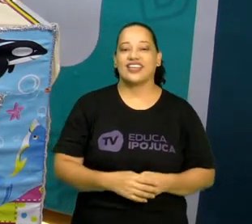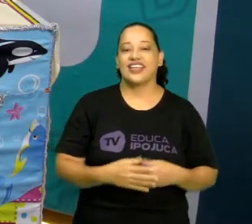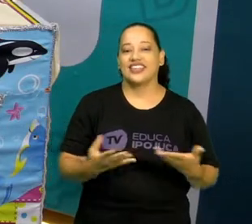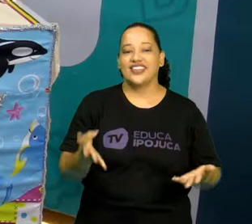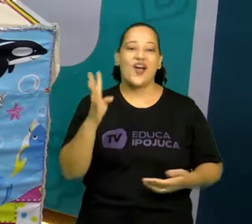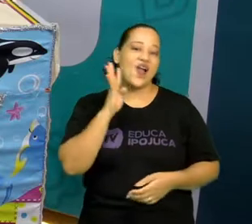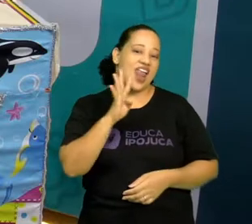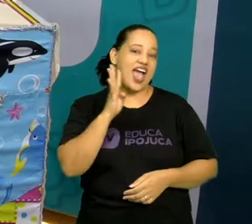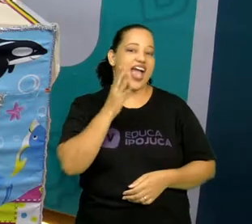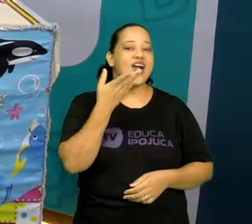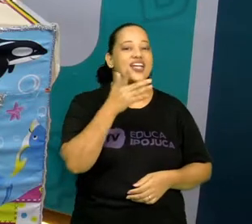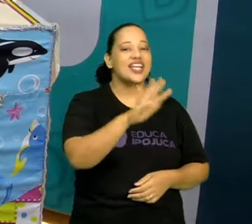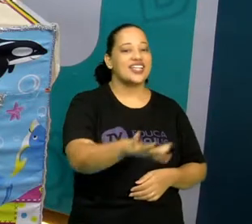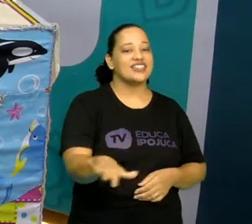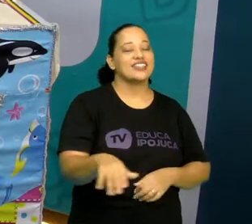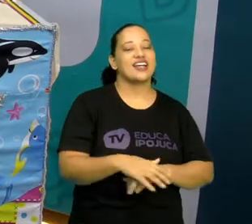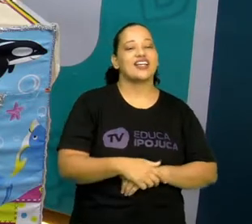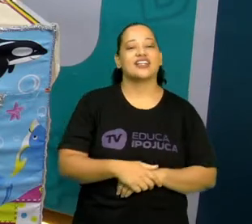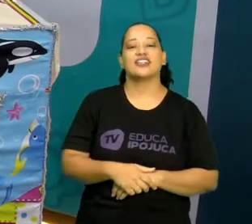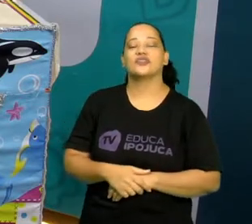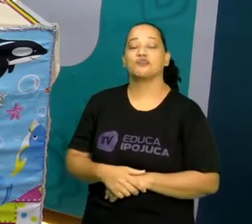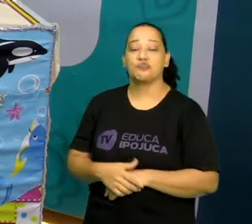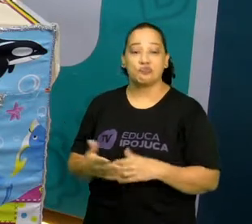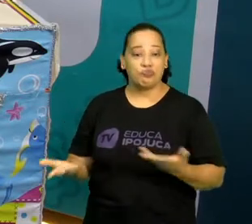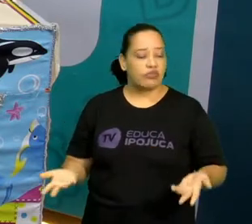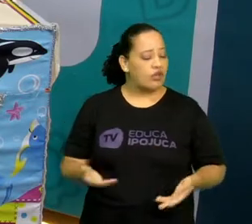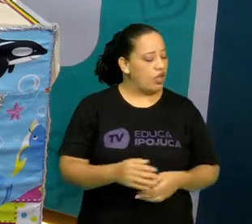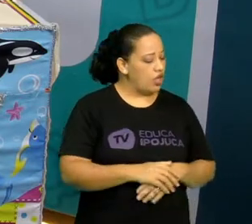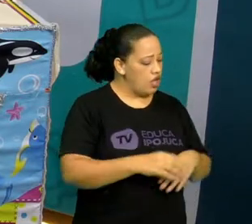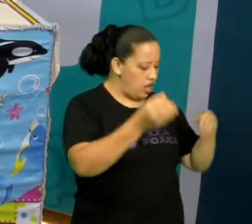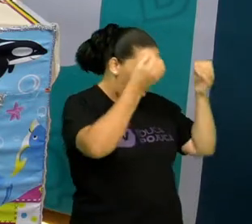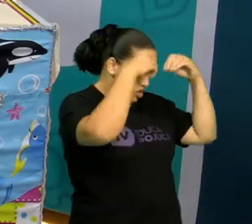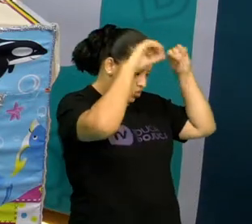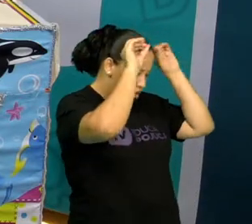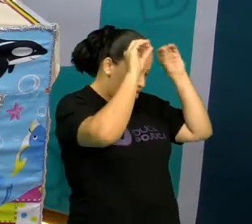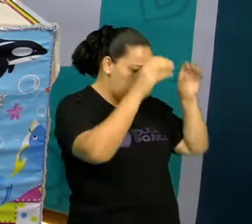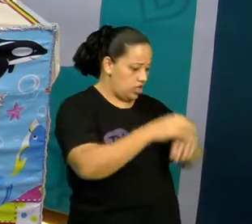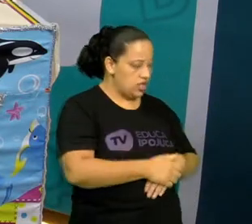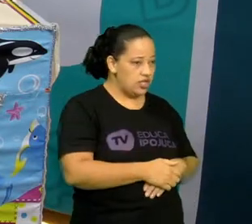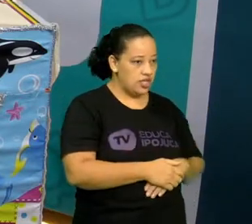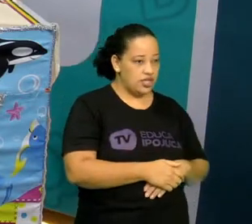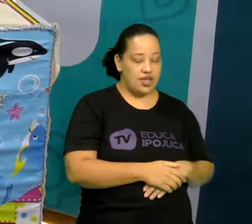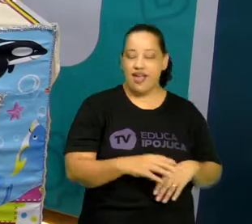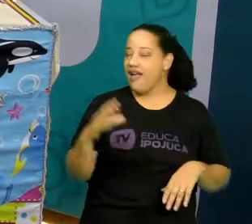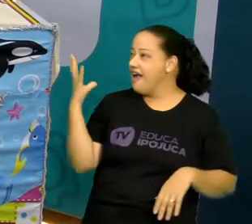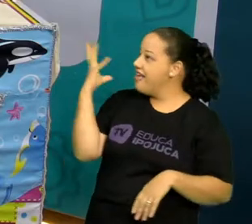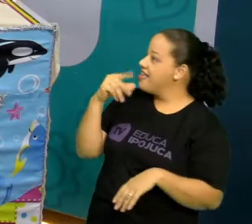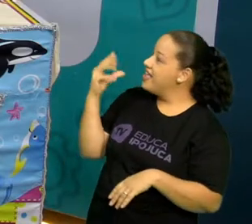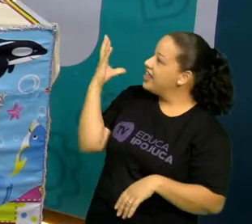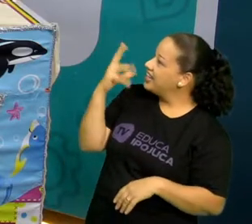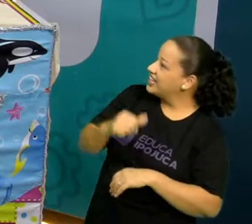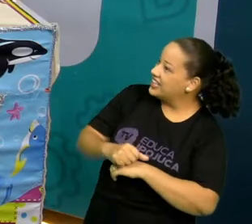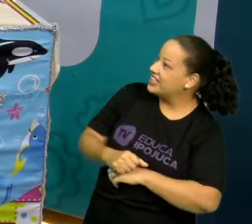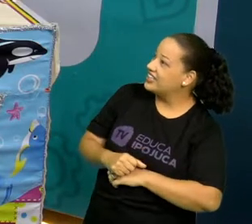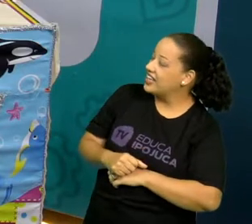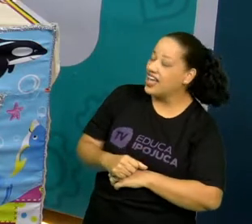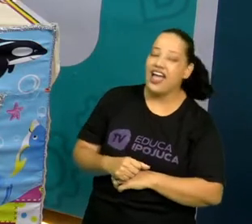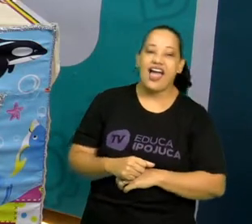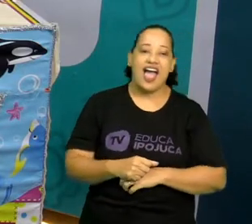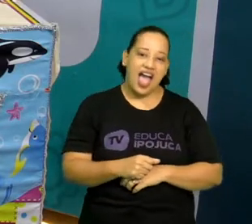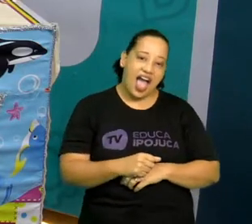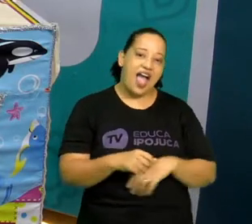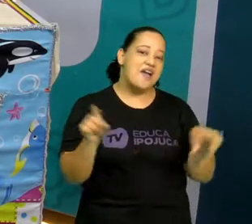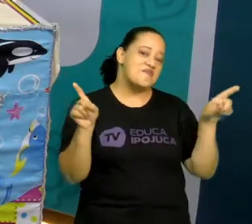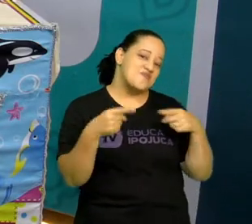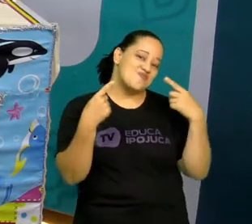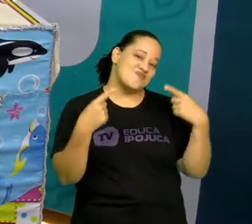Que legal, crianças! Linda, leiturinha! Linda, linda, linda, linda, linda! Ah, o que é tão linda, leiturinha? A música. Ah,